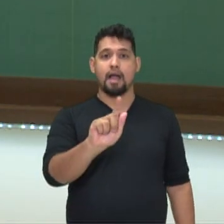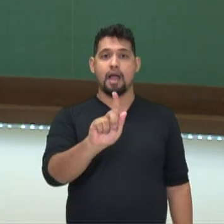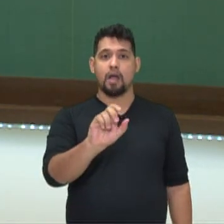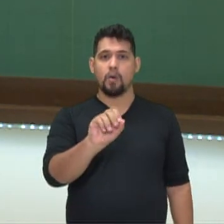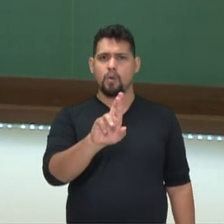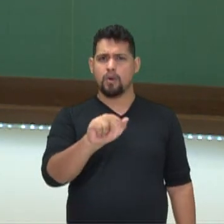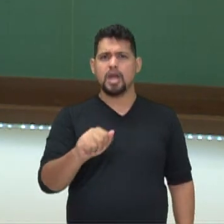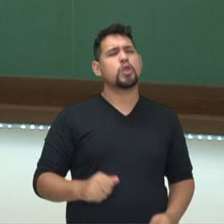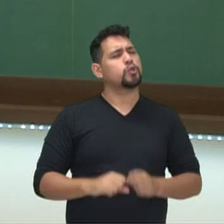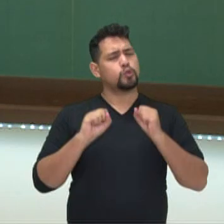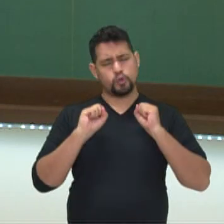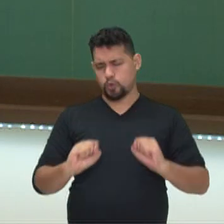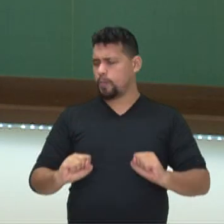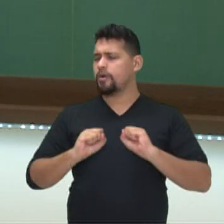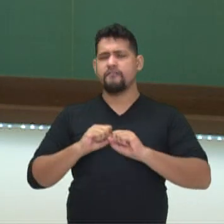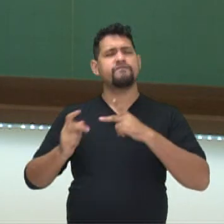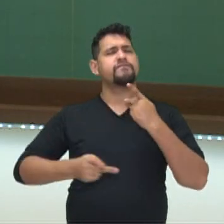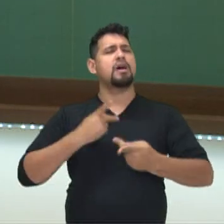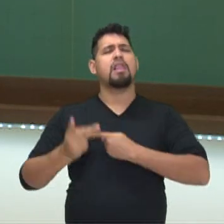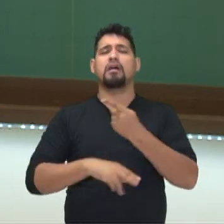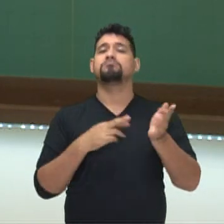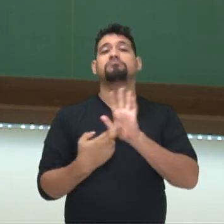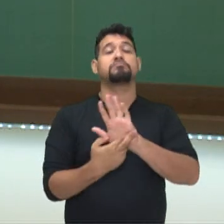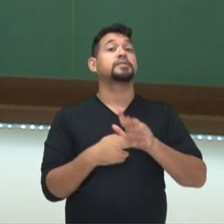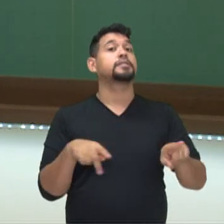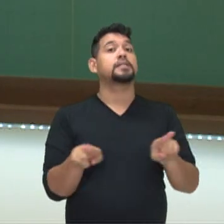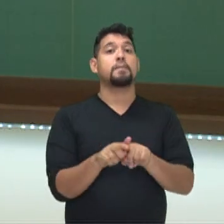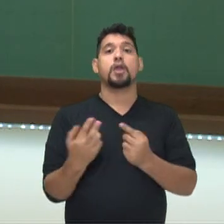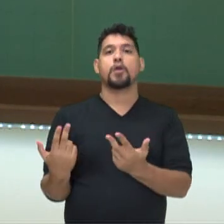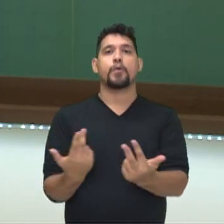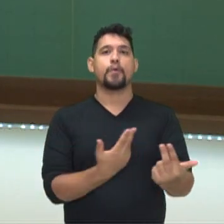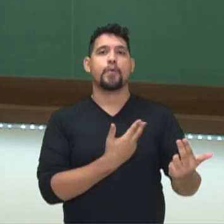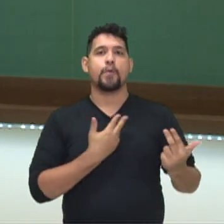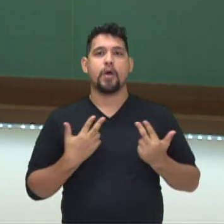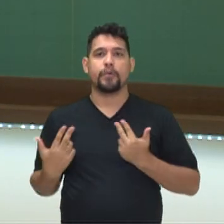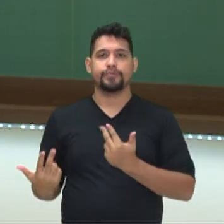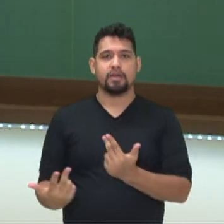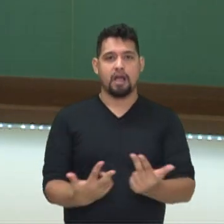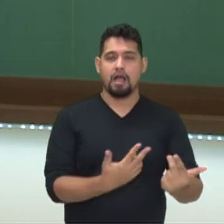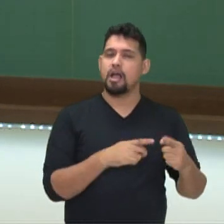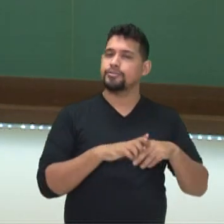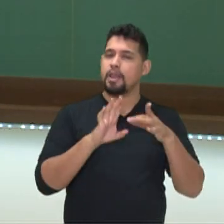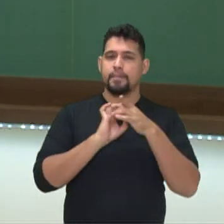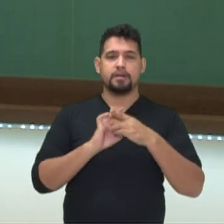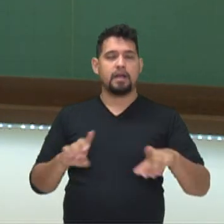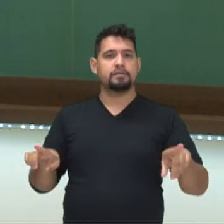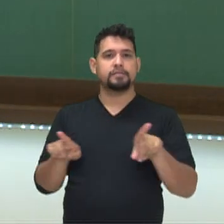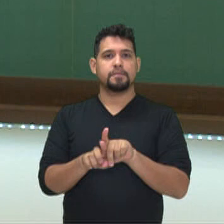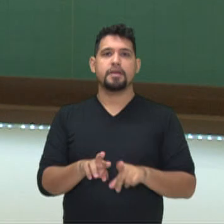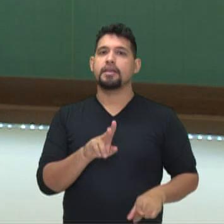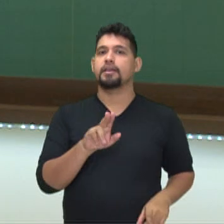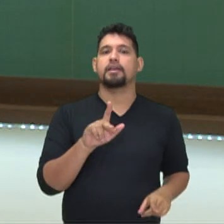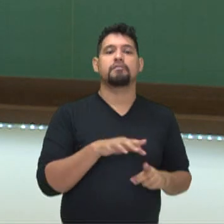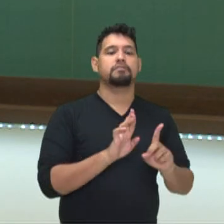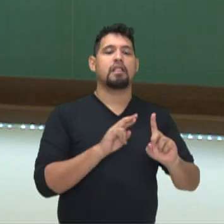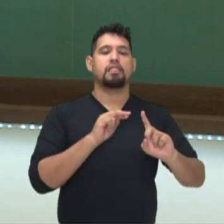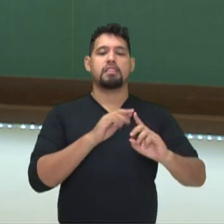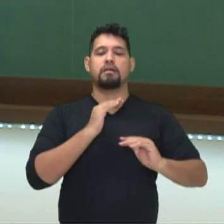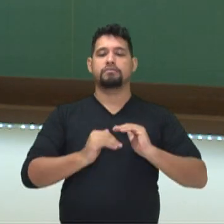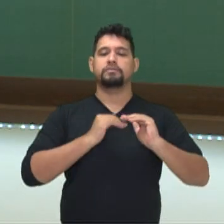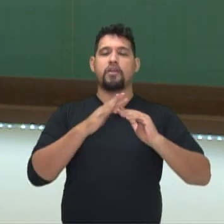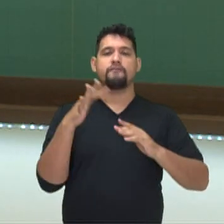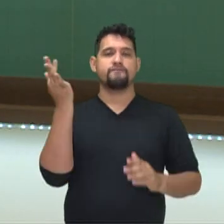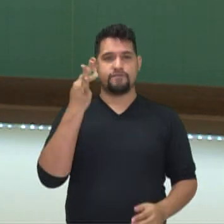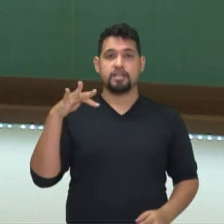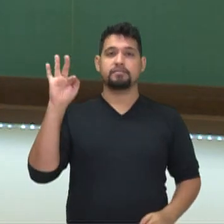podiam falar, se representar e eram tidos como iguais. Então, igualdade, liberdade, quase como o lema da Revolução Francesa,